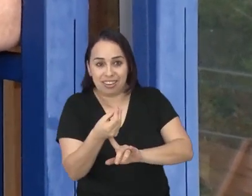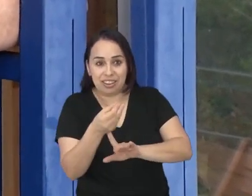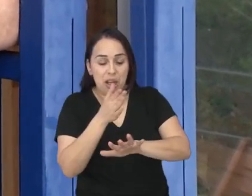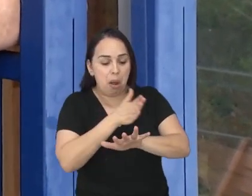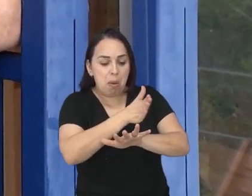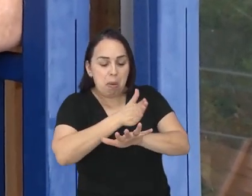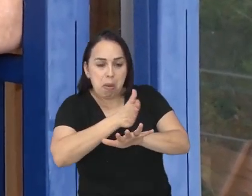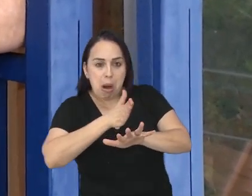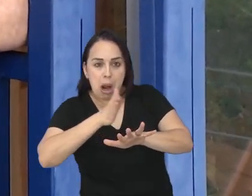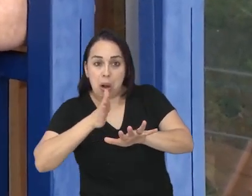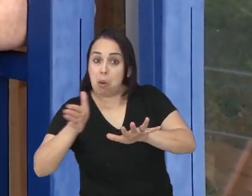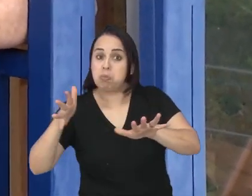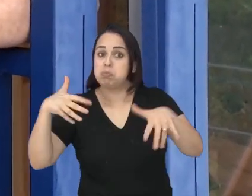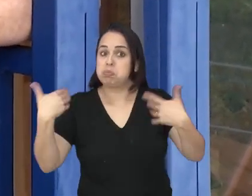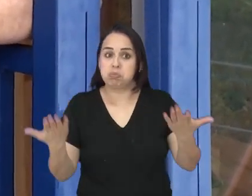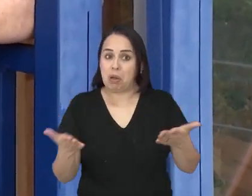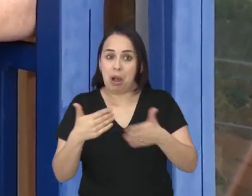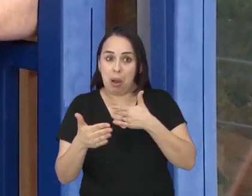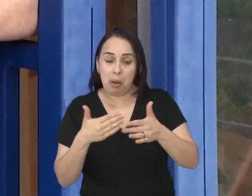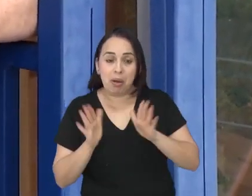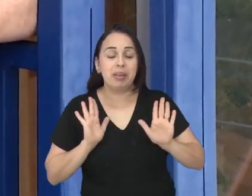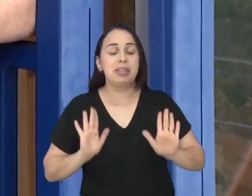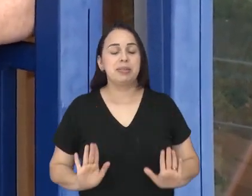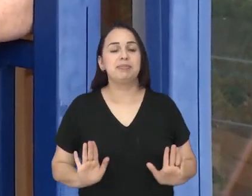qual arte for. Então,